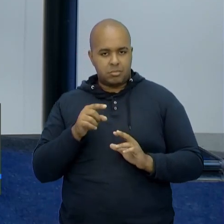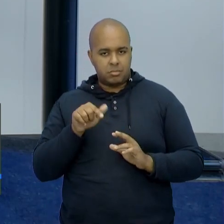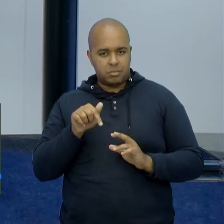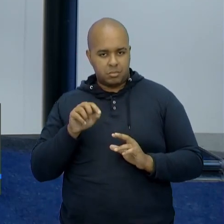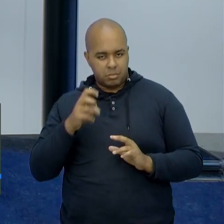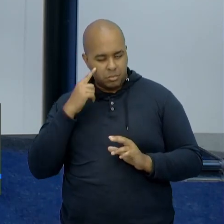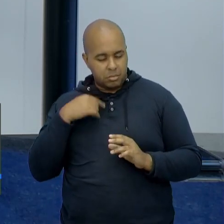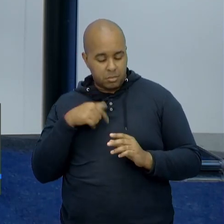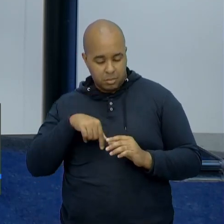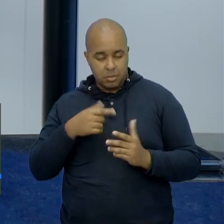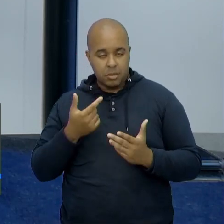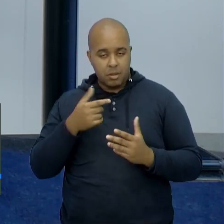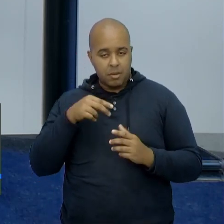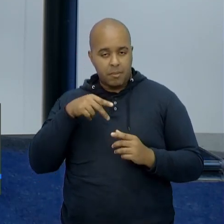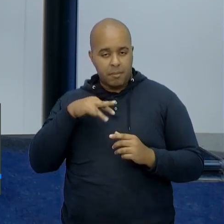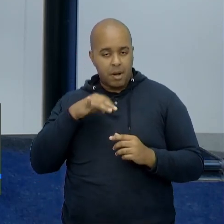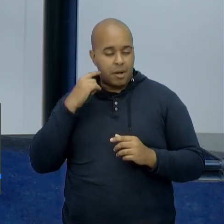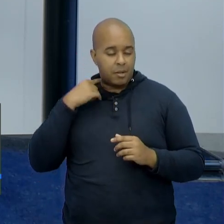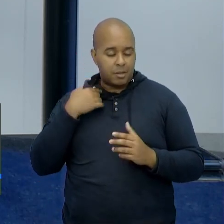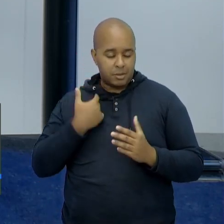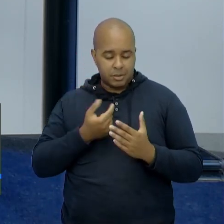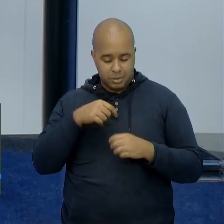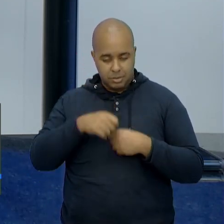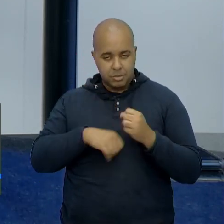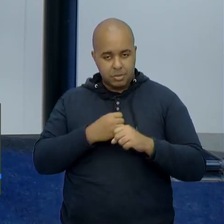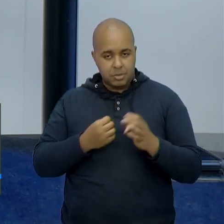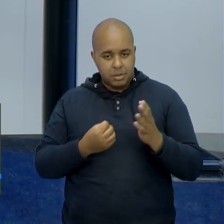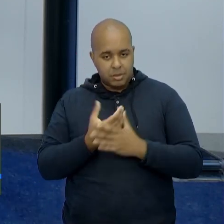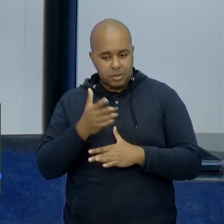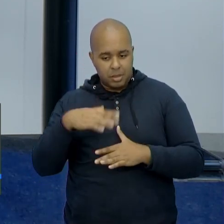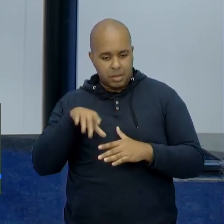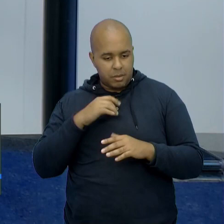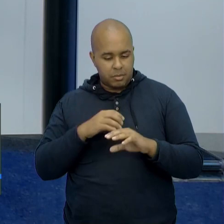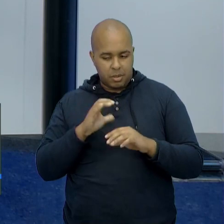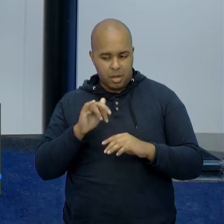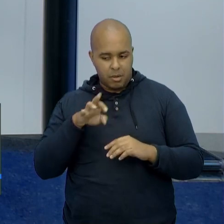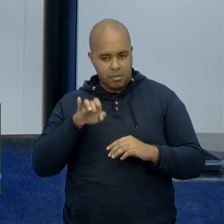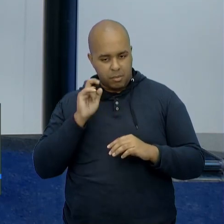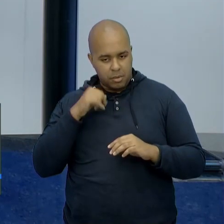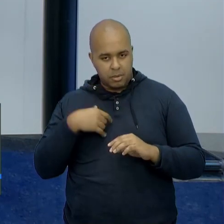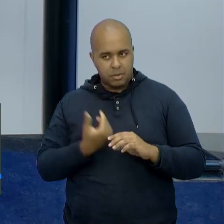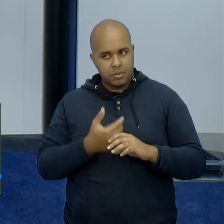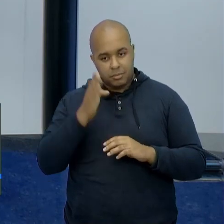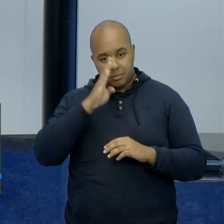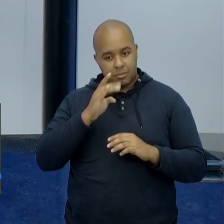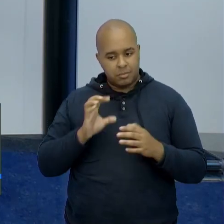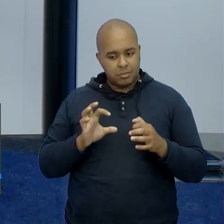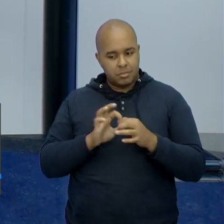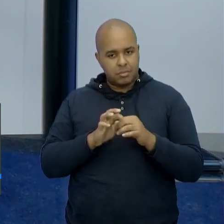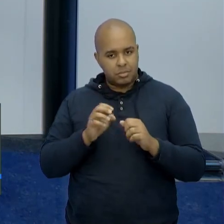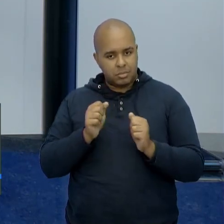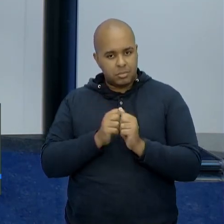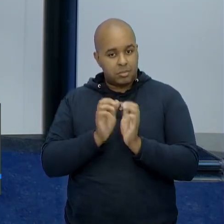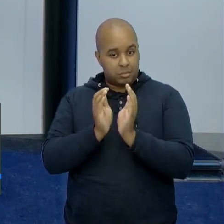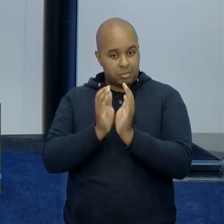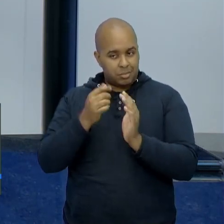de maio desse ano, que é um decreto de criação do mercado de carbono no Brasil. E aí faz o link com a